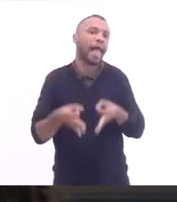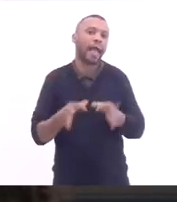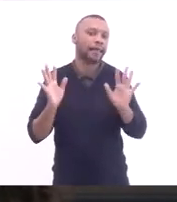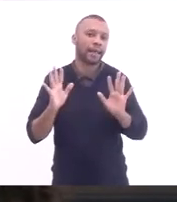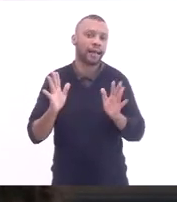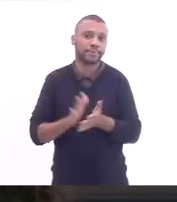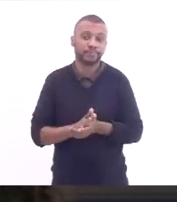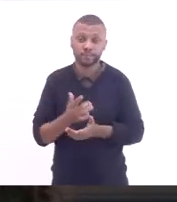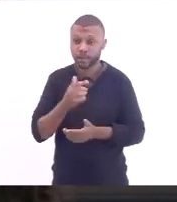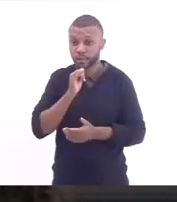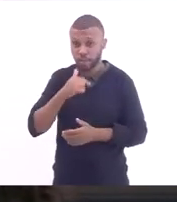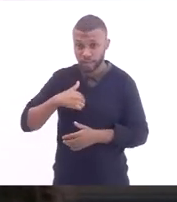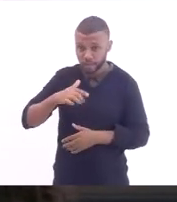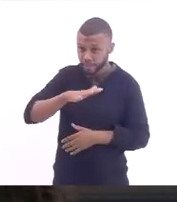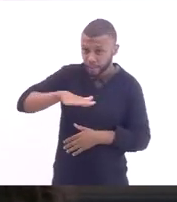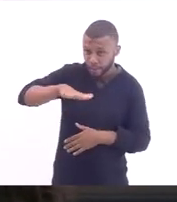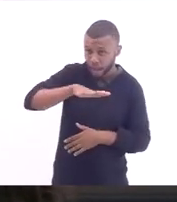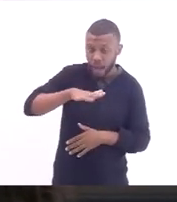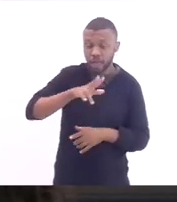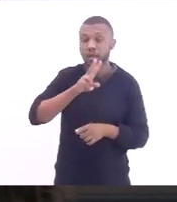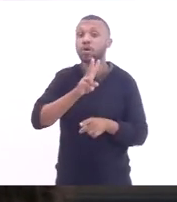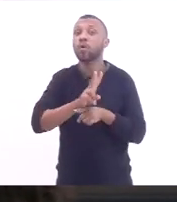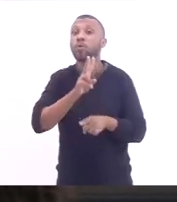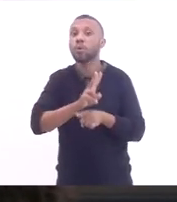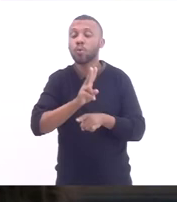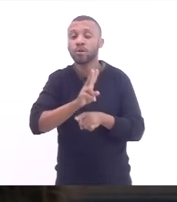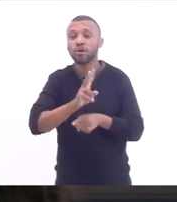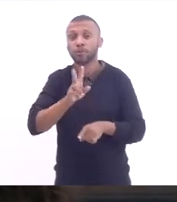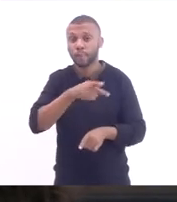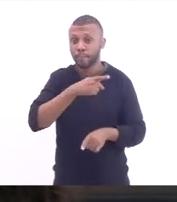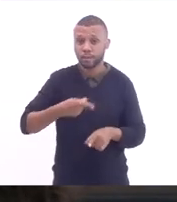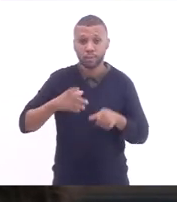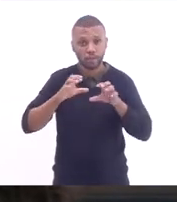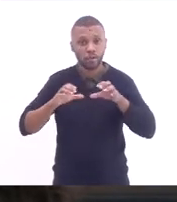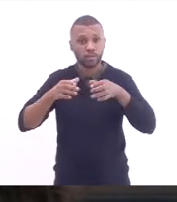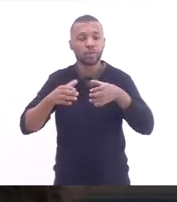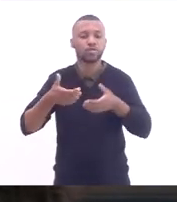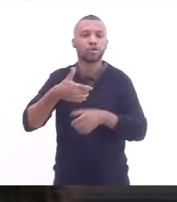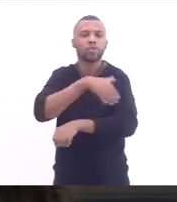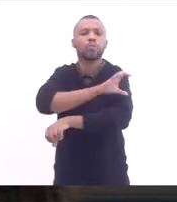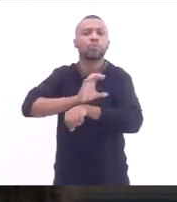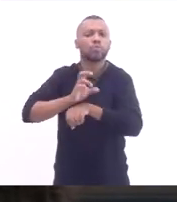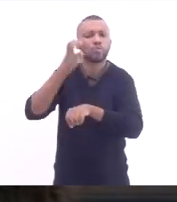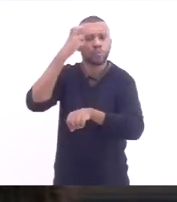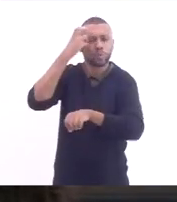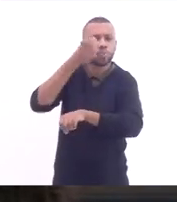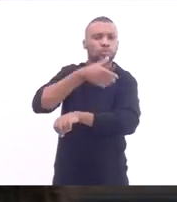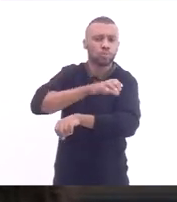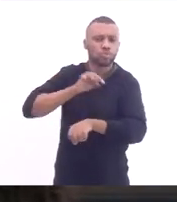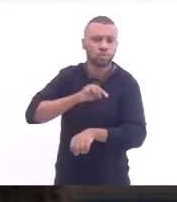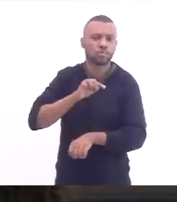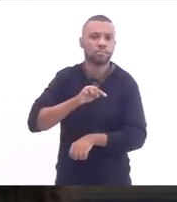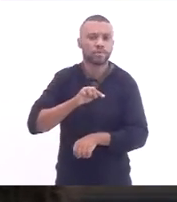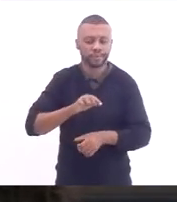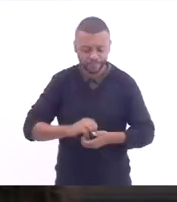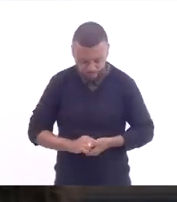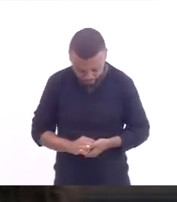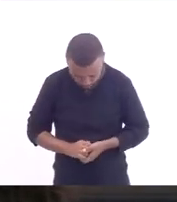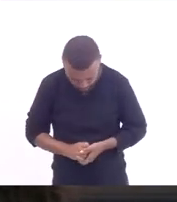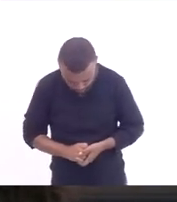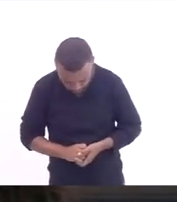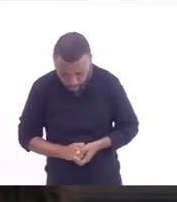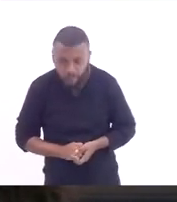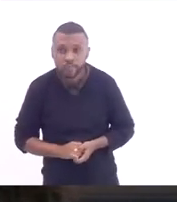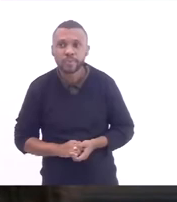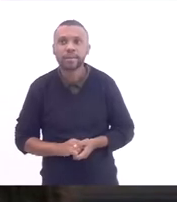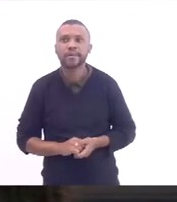Na minha área, por exemplo, a área que eu cuido aqui, porque eu sou presidente da Comissão de Cultura, é